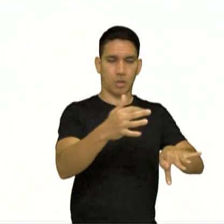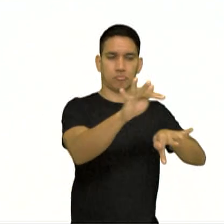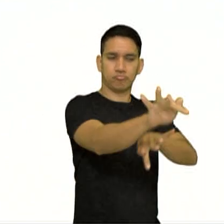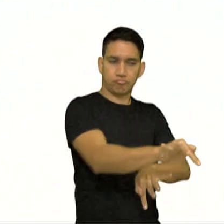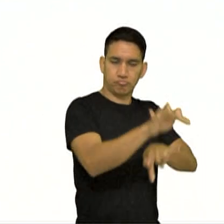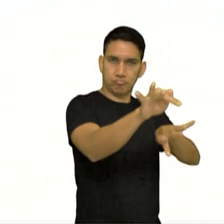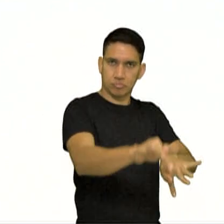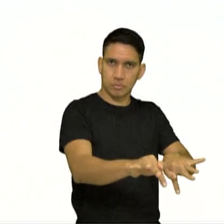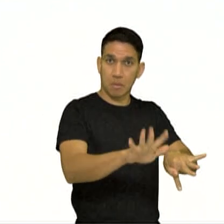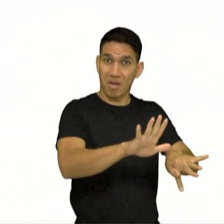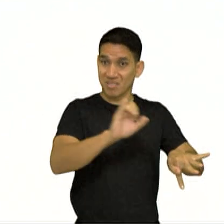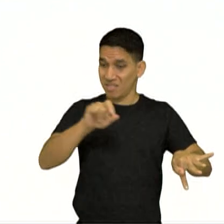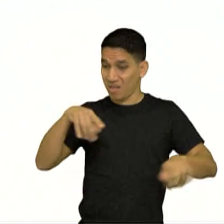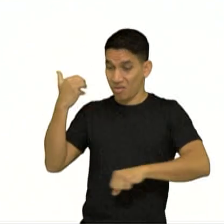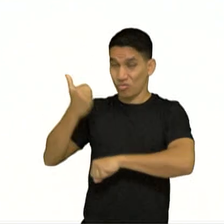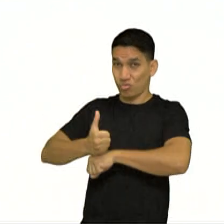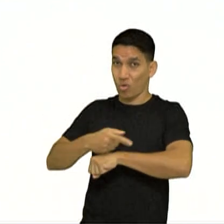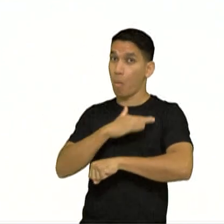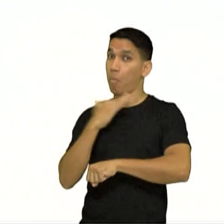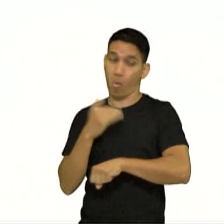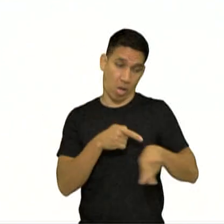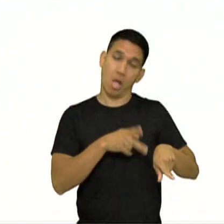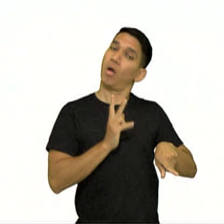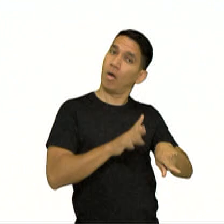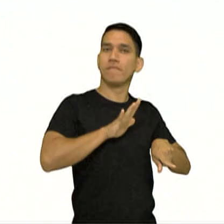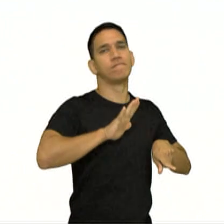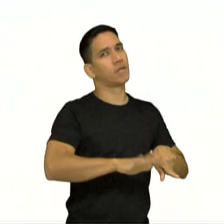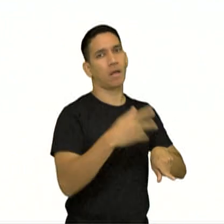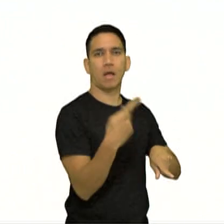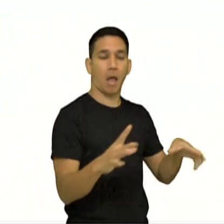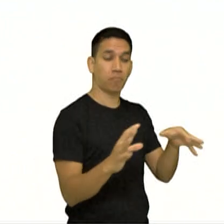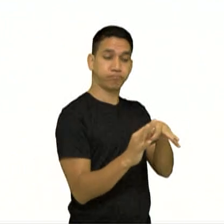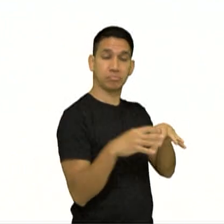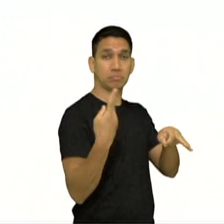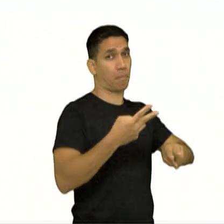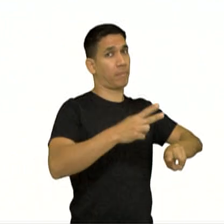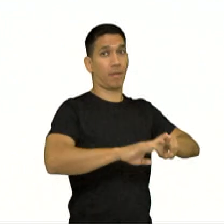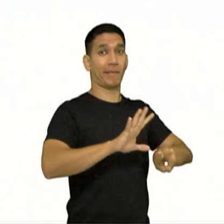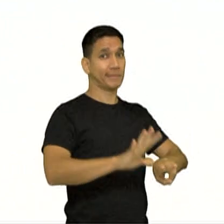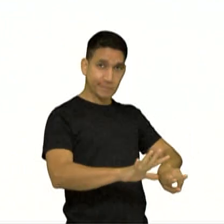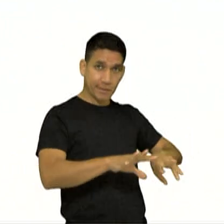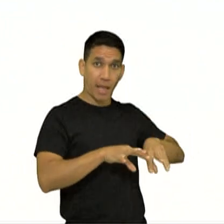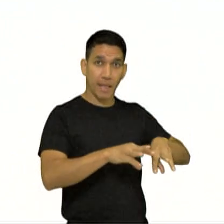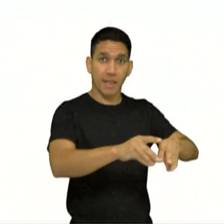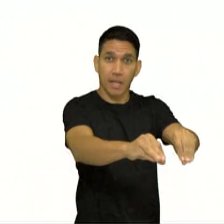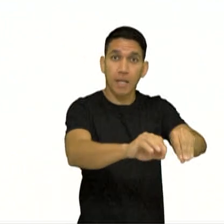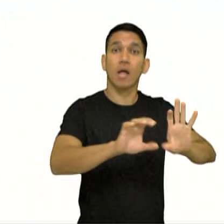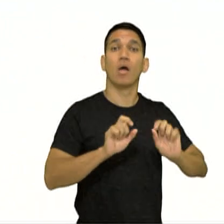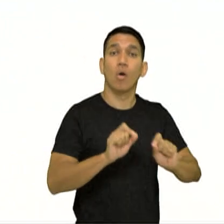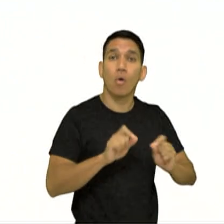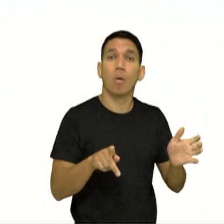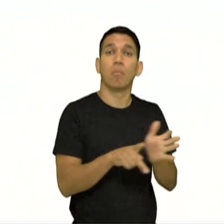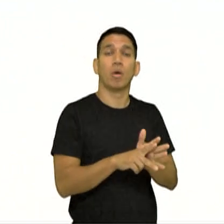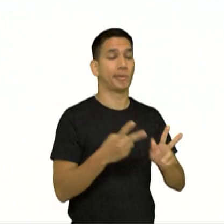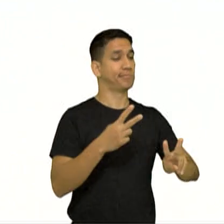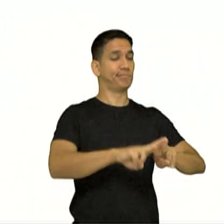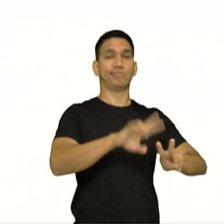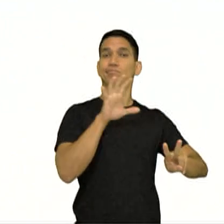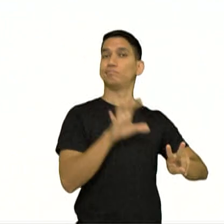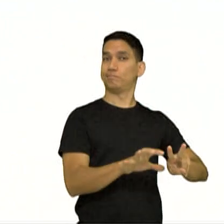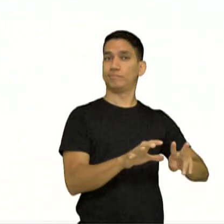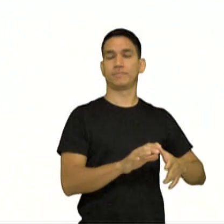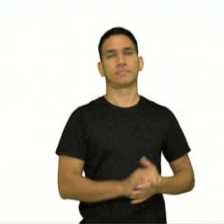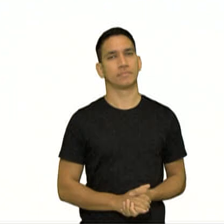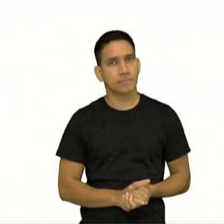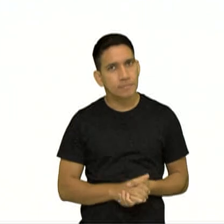do seu senhor. Ele pertencia ao feudo, a essa porção de terra. Ou seja, encontrava-se preso à